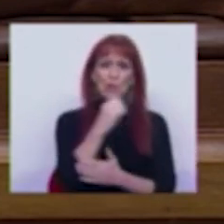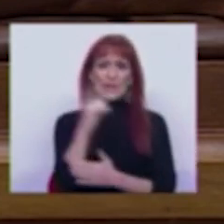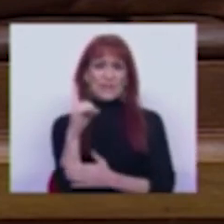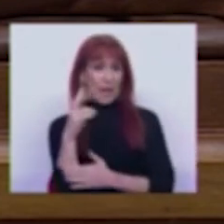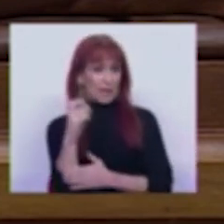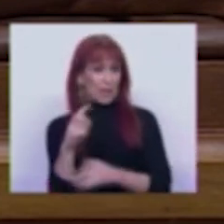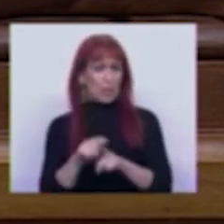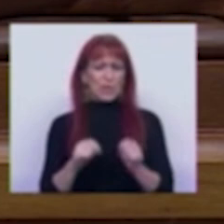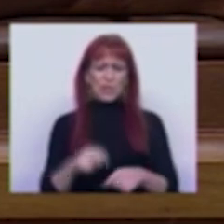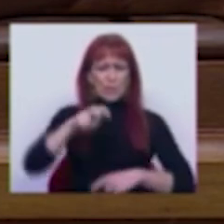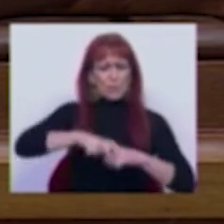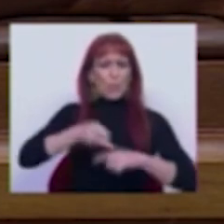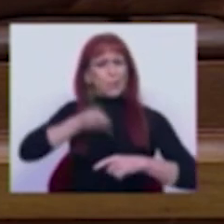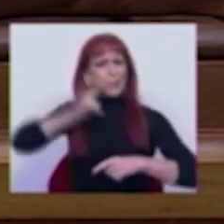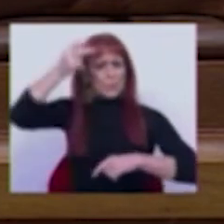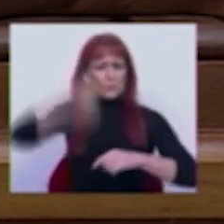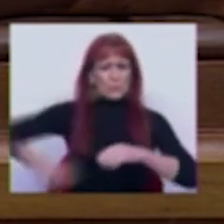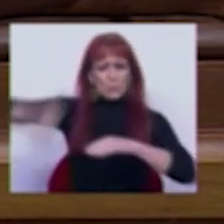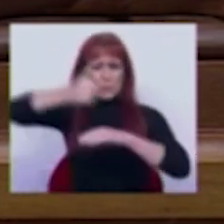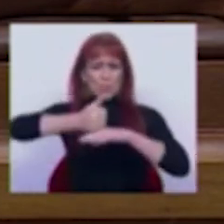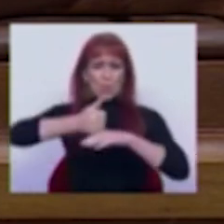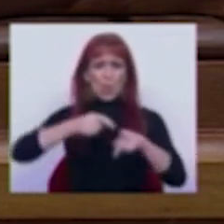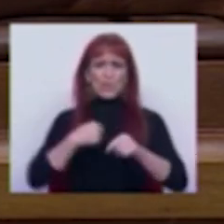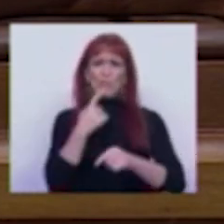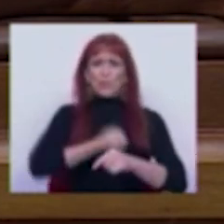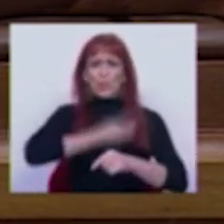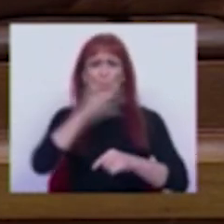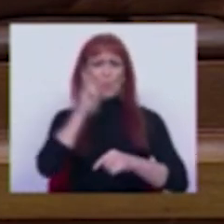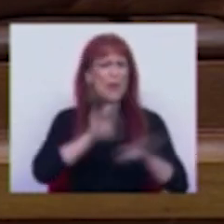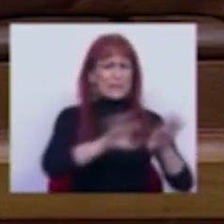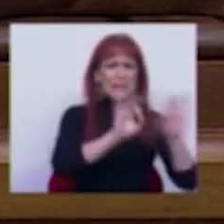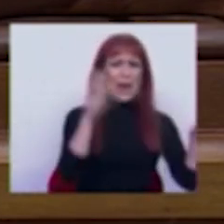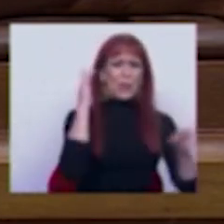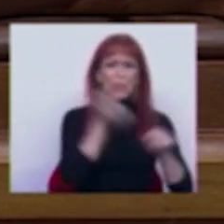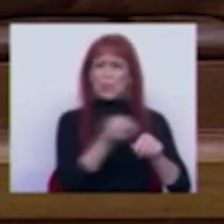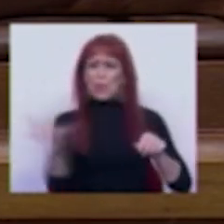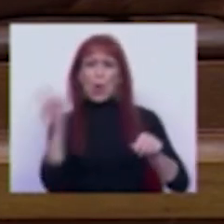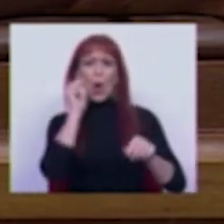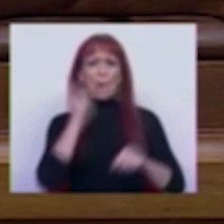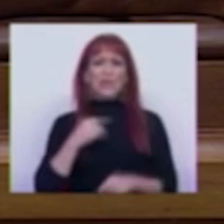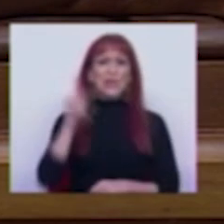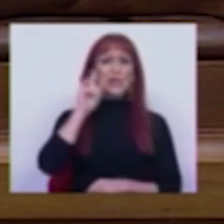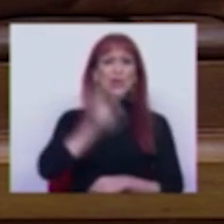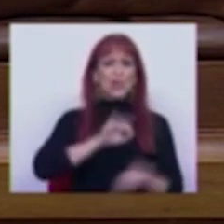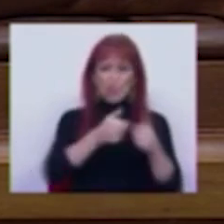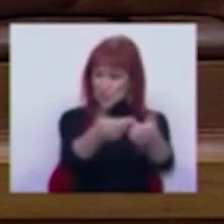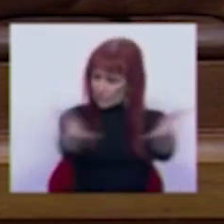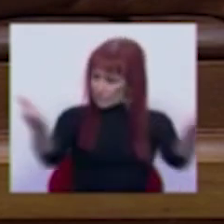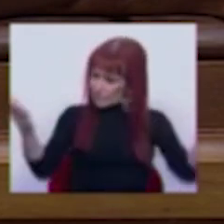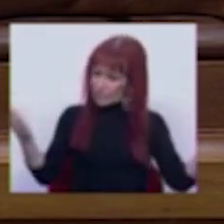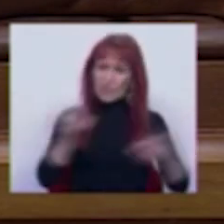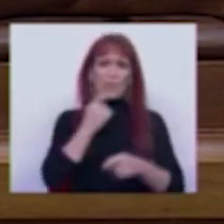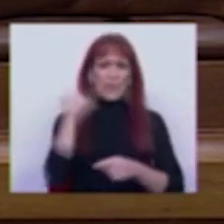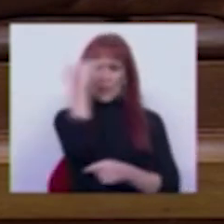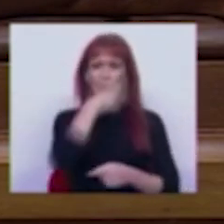2063 para que os cargos de chefia sejam ocupados por tantas mulheres como por homens. E senhoras e senhores aqui presentes, Abril